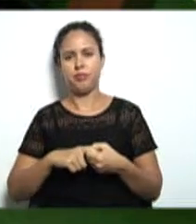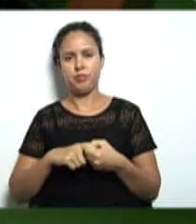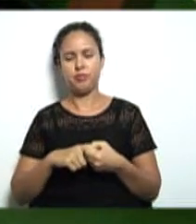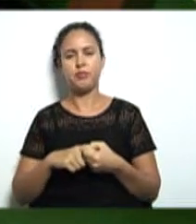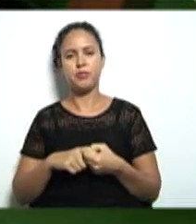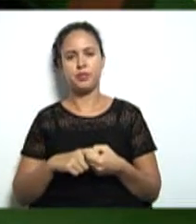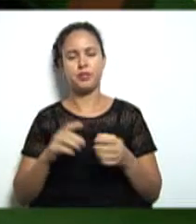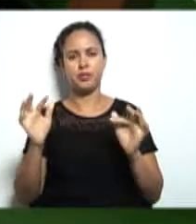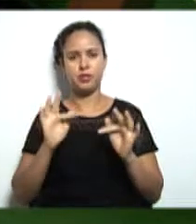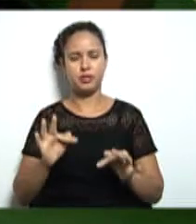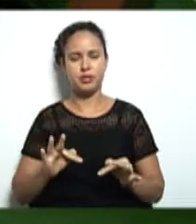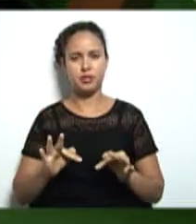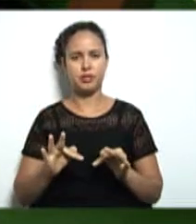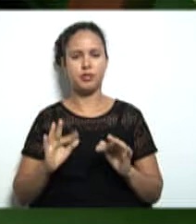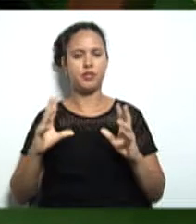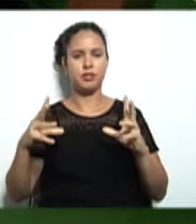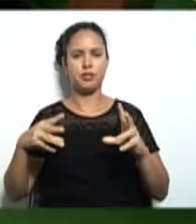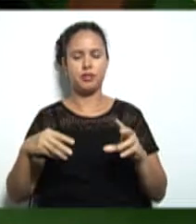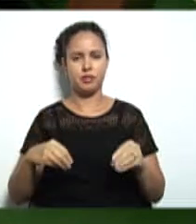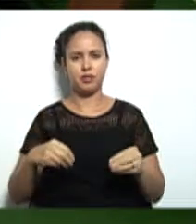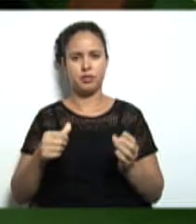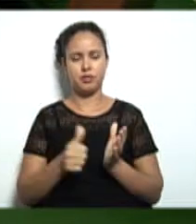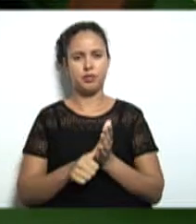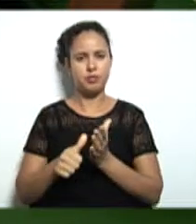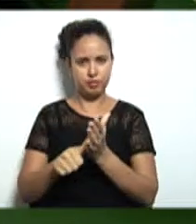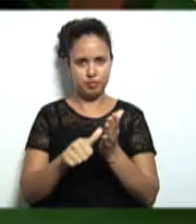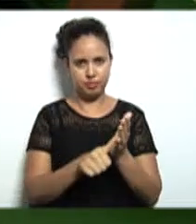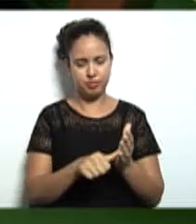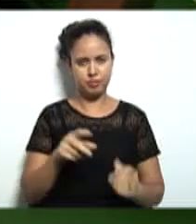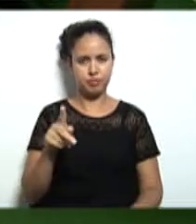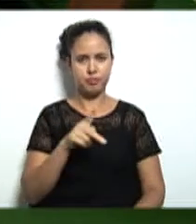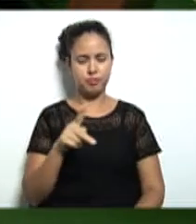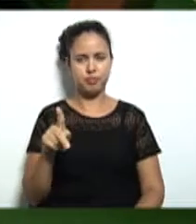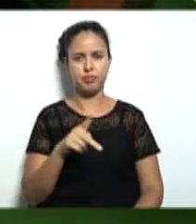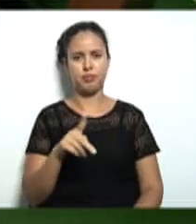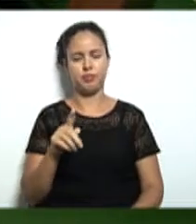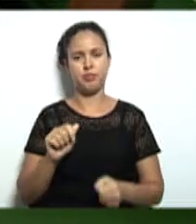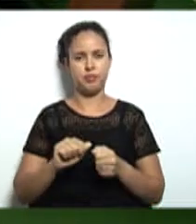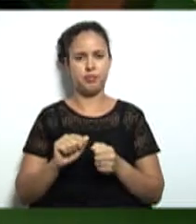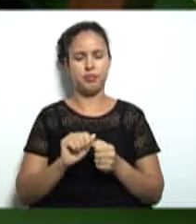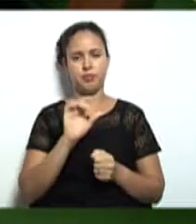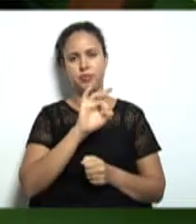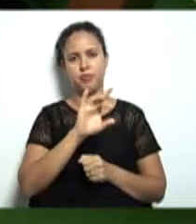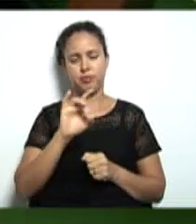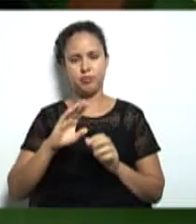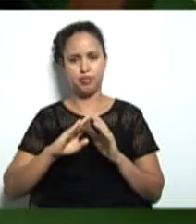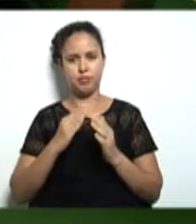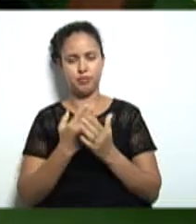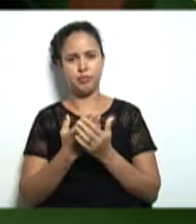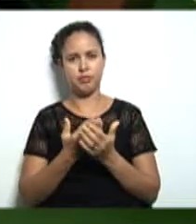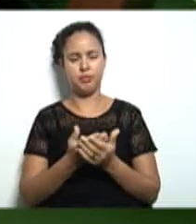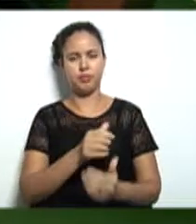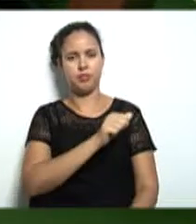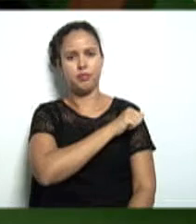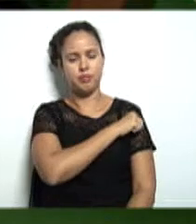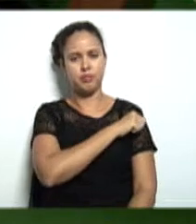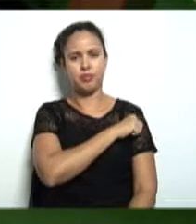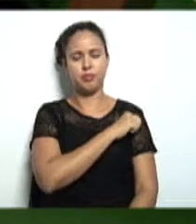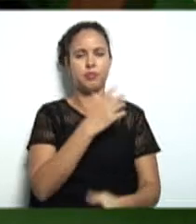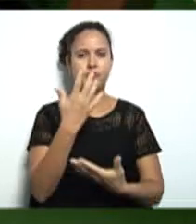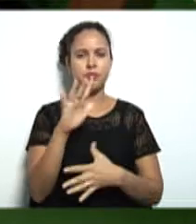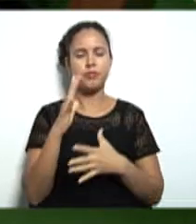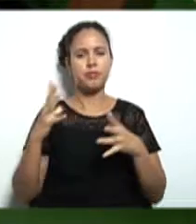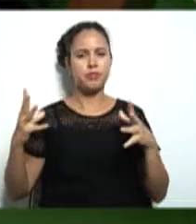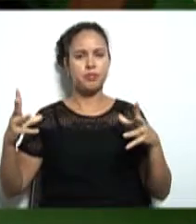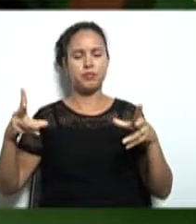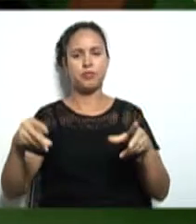fato, feliz por toda essa cooperação, né, que os professores realizam aí em cada escola, com cada um dos alunos. Parabéns a